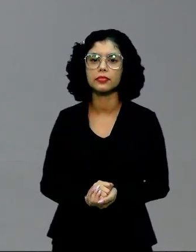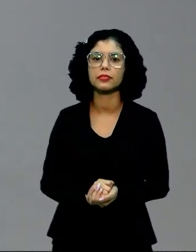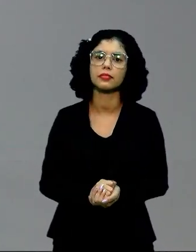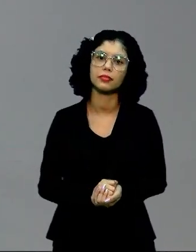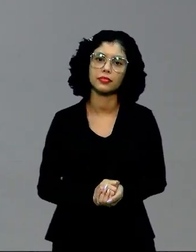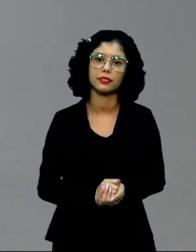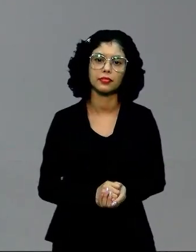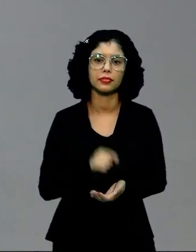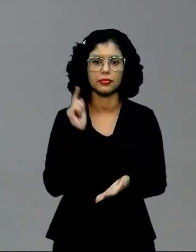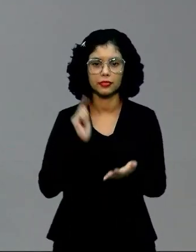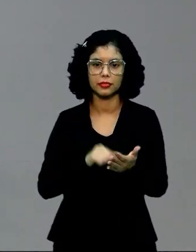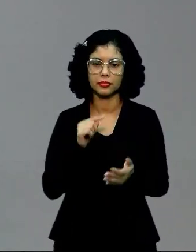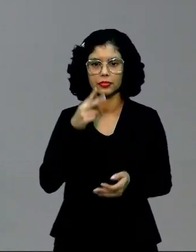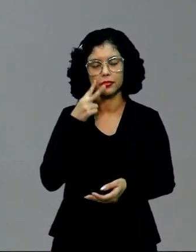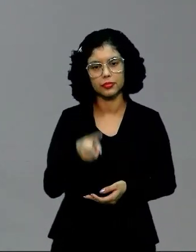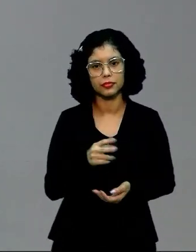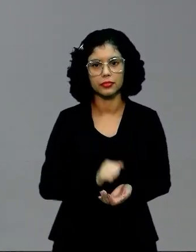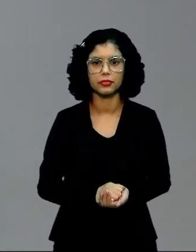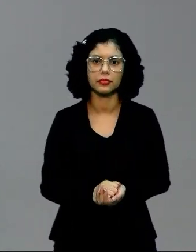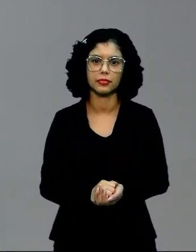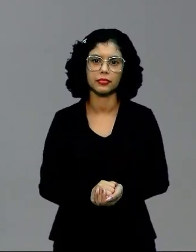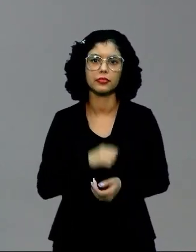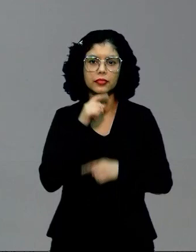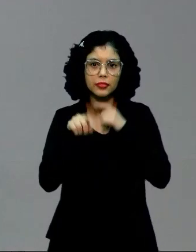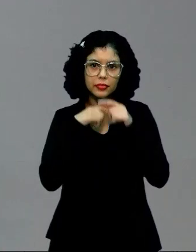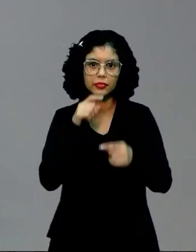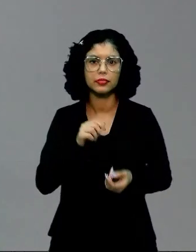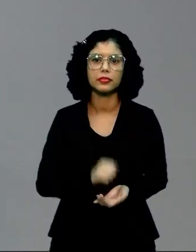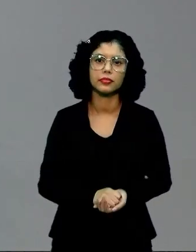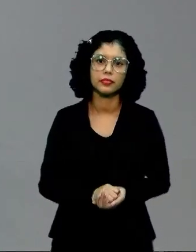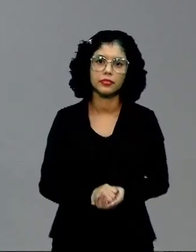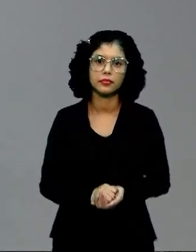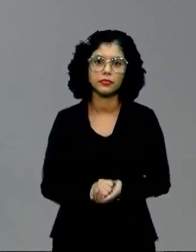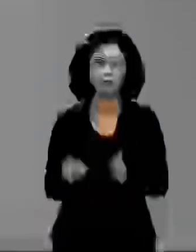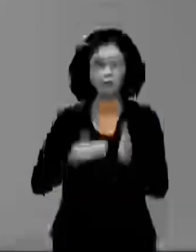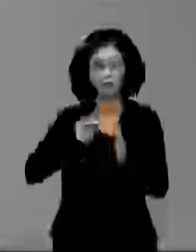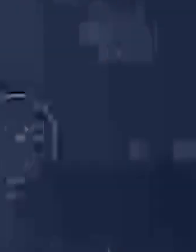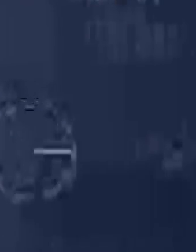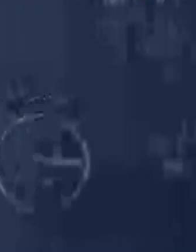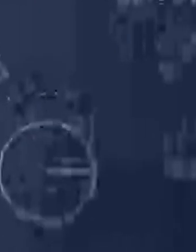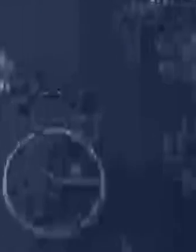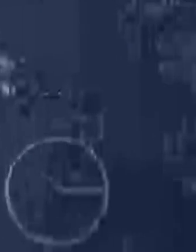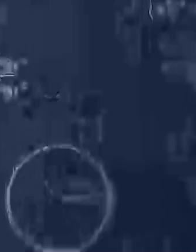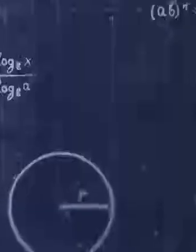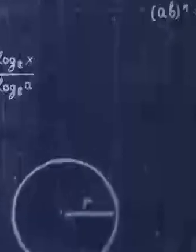dá um play e veja, tá? Se tiver mais dúvidas. Até a próxima.